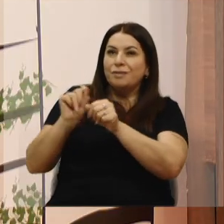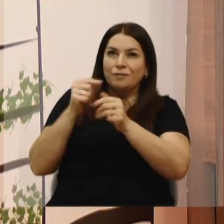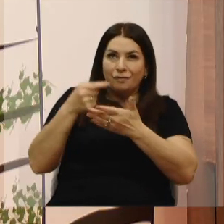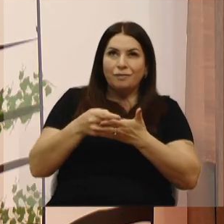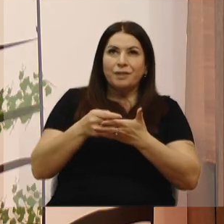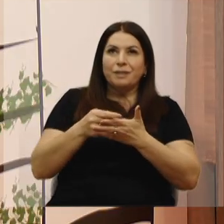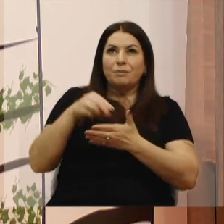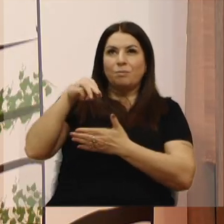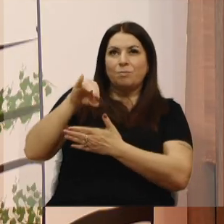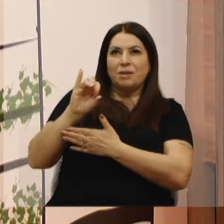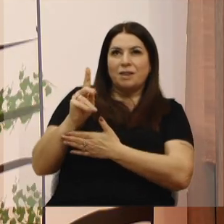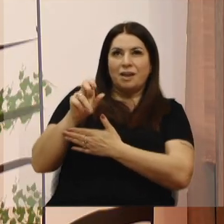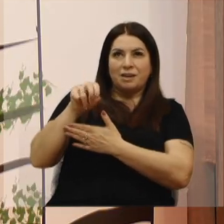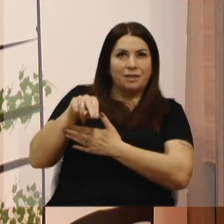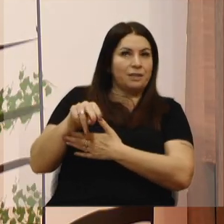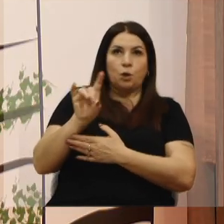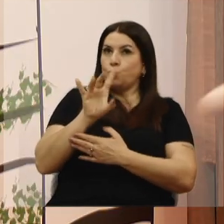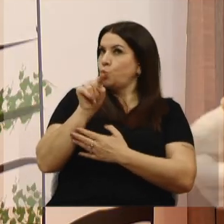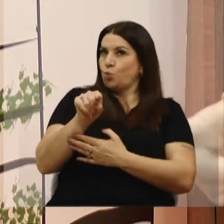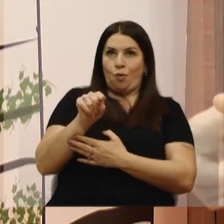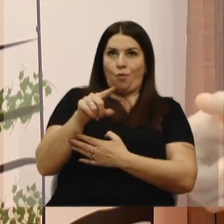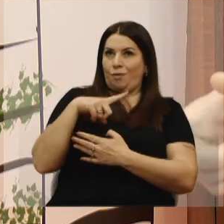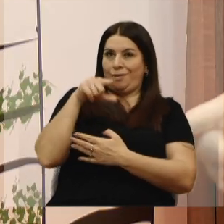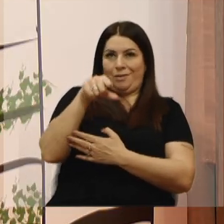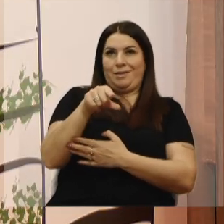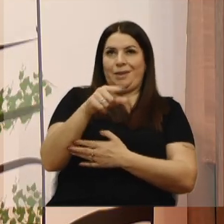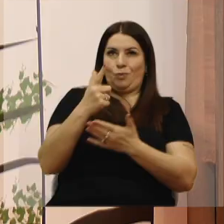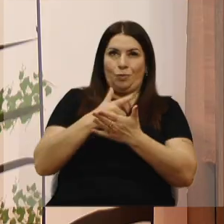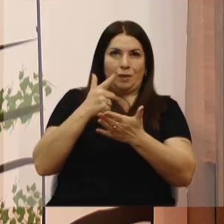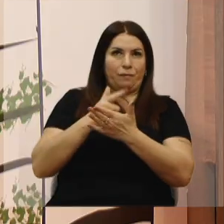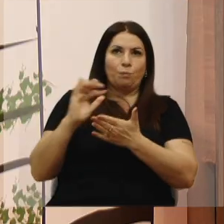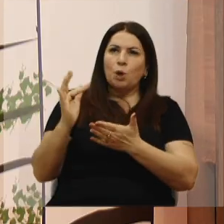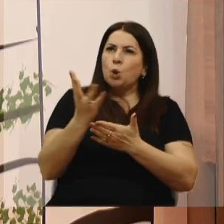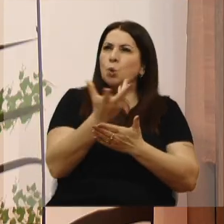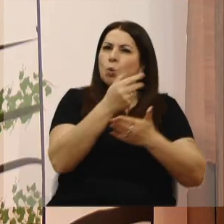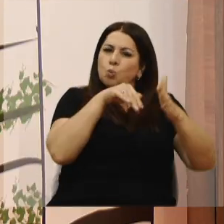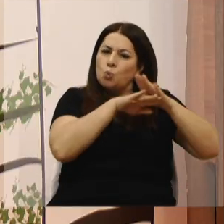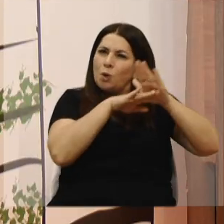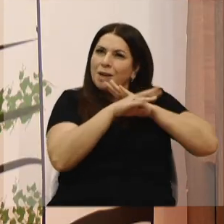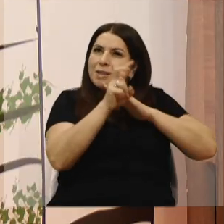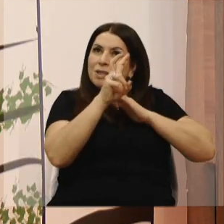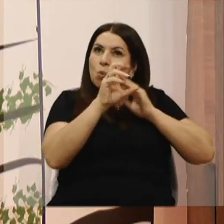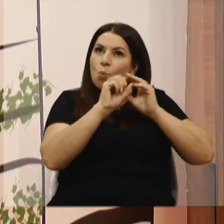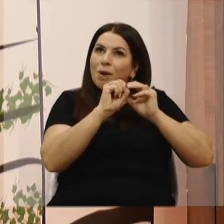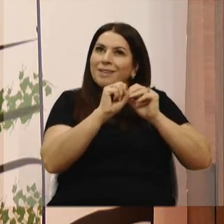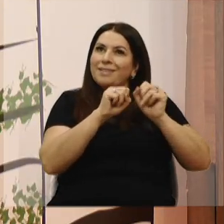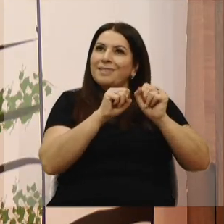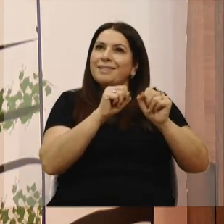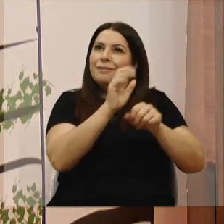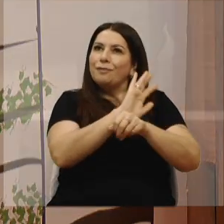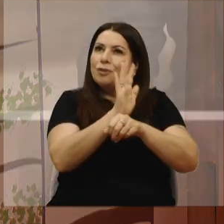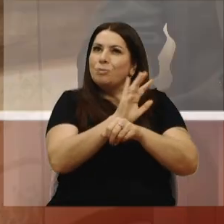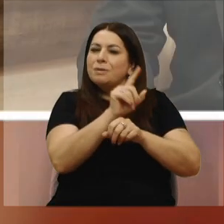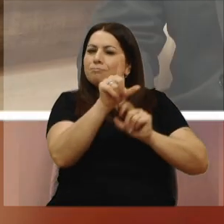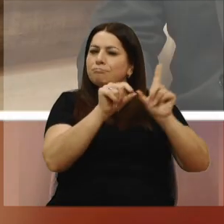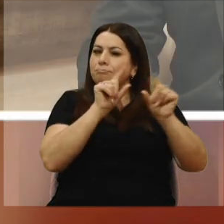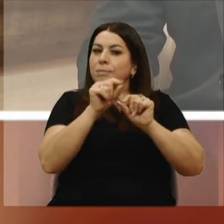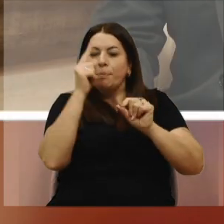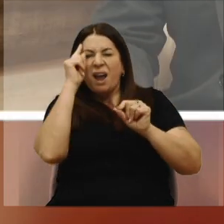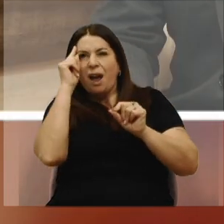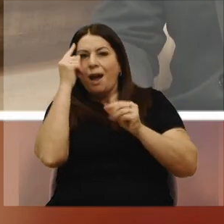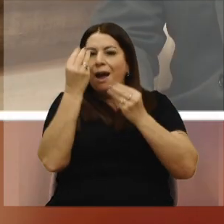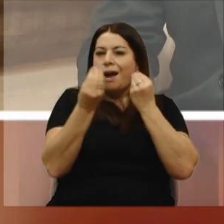documentários produzidos pela Michelin, né, não só aqueles que estão no livro, mas todo o acervo dos 50 filmes, e também tirarem